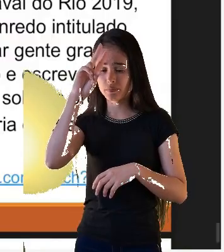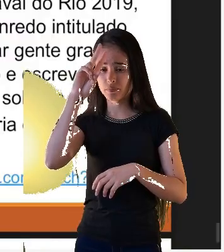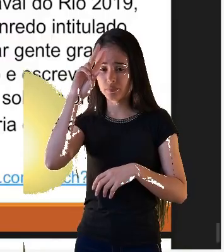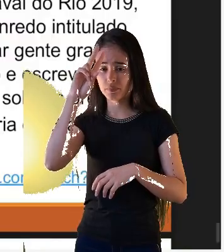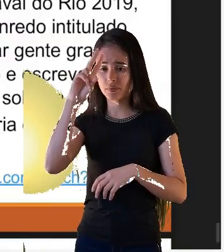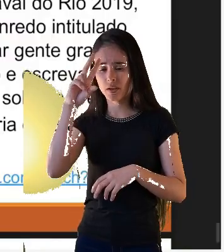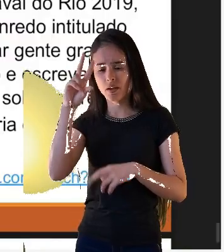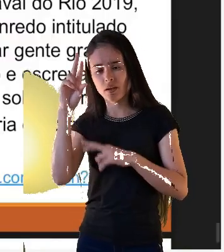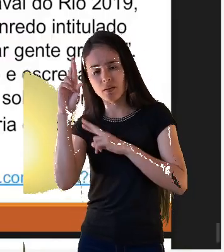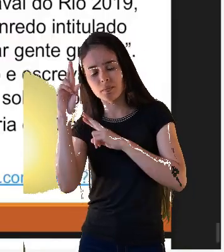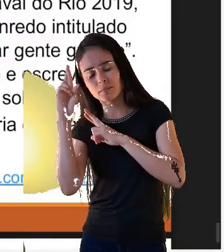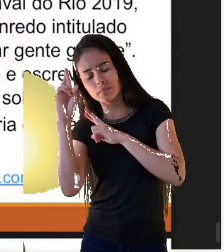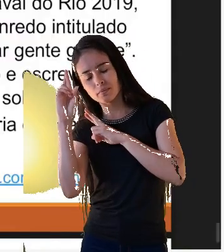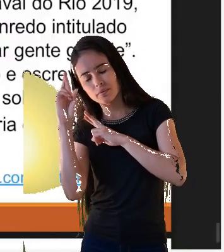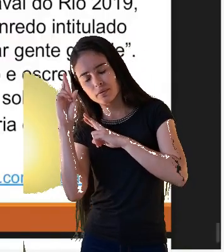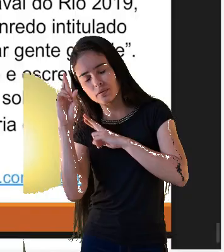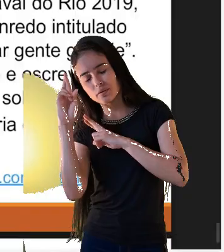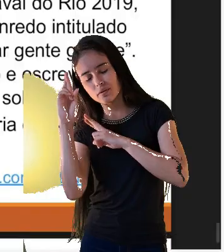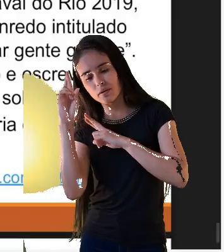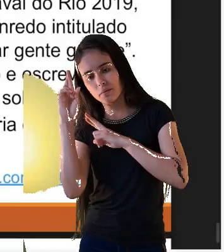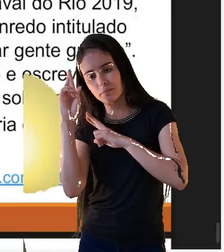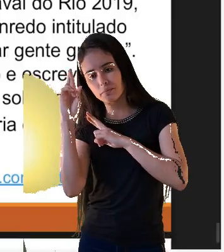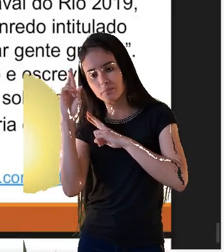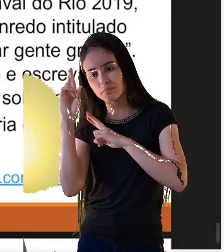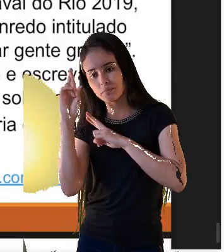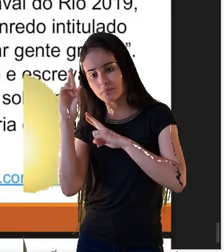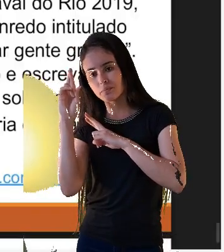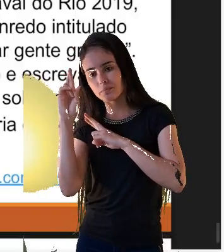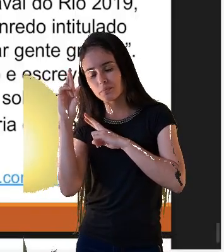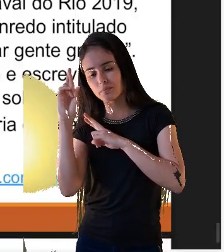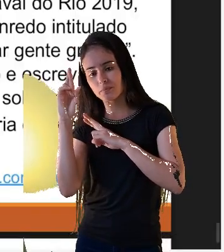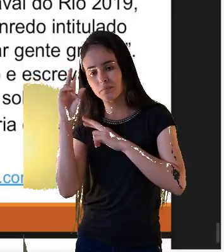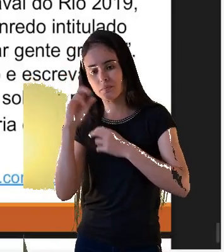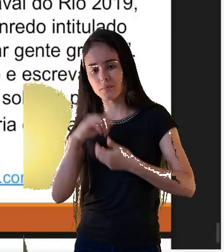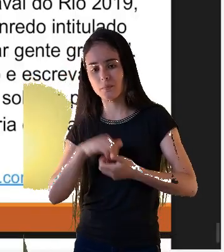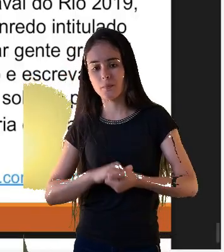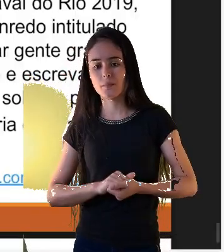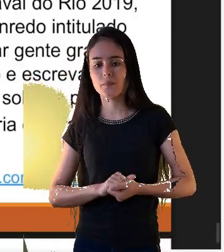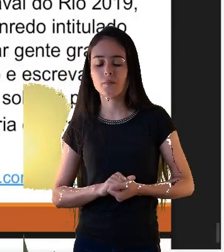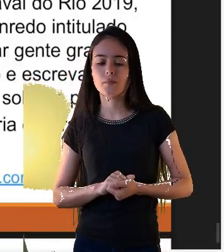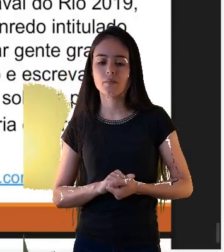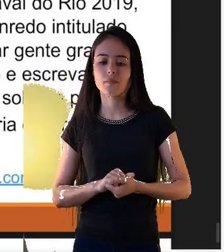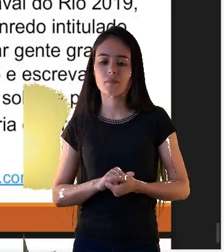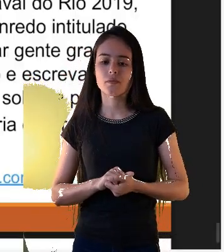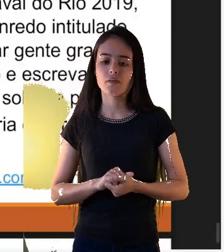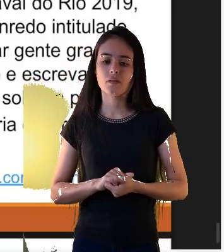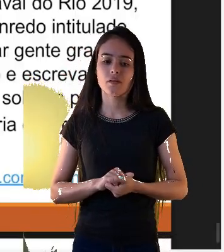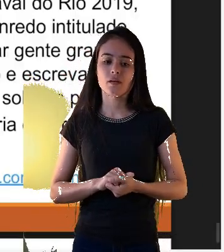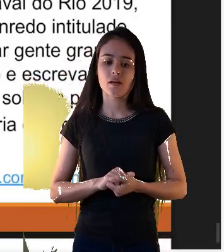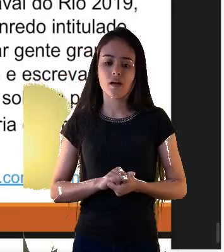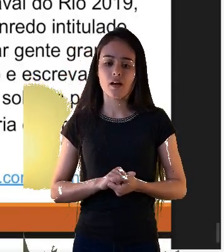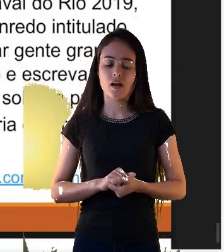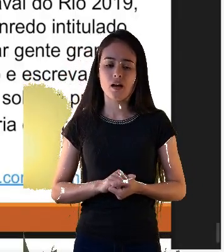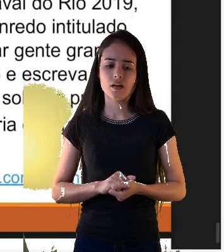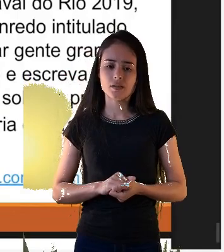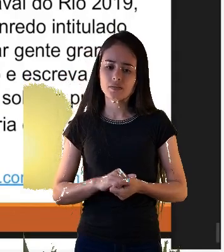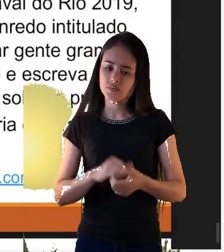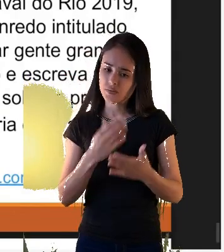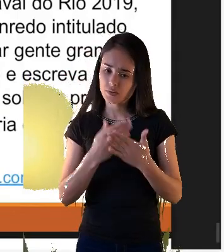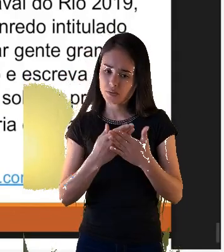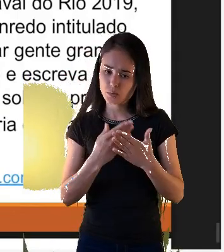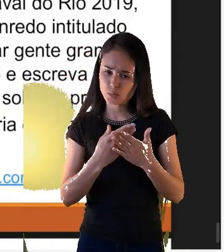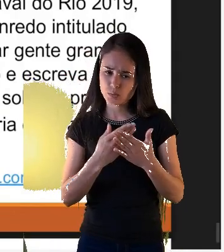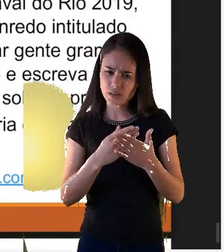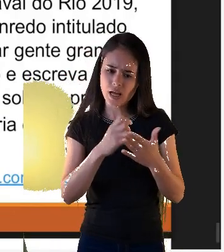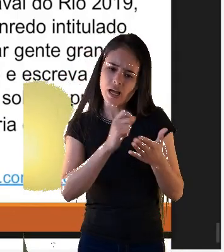negra na história do Brasil. É isso. Aqui eu tenho algumas referências, outras referências eu já fui